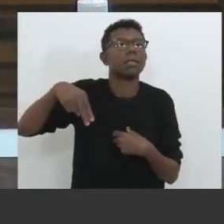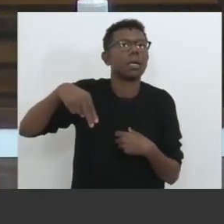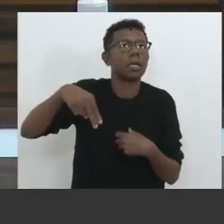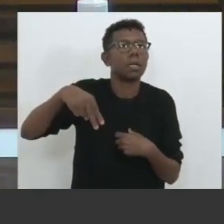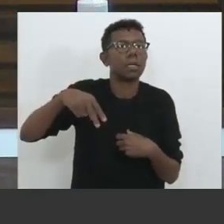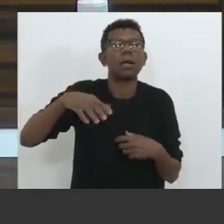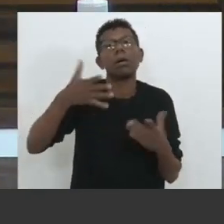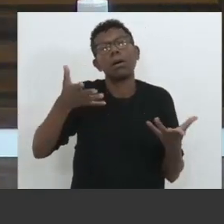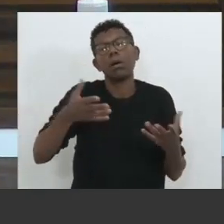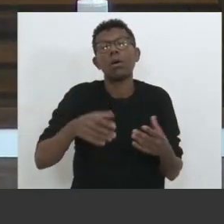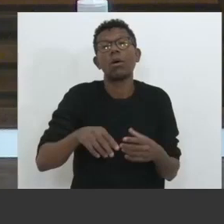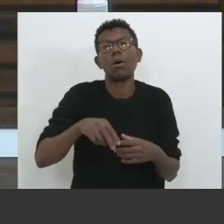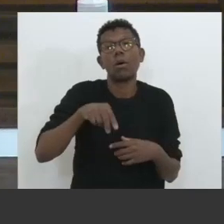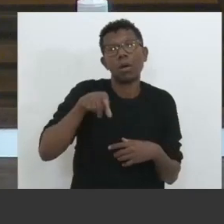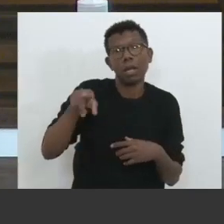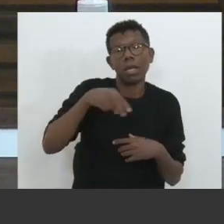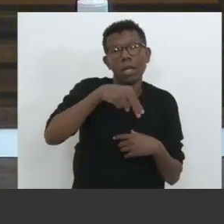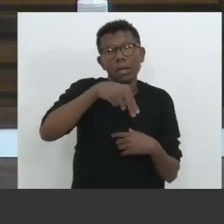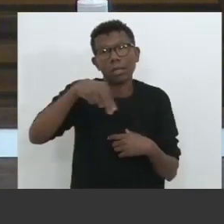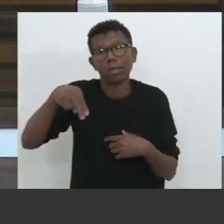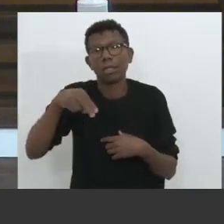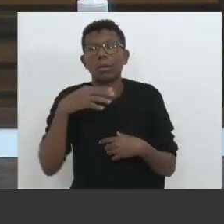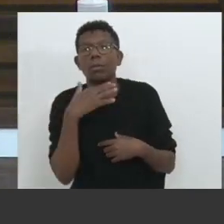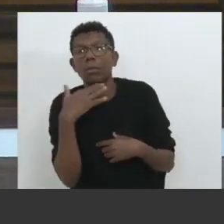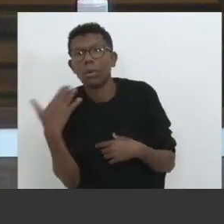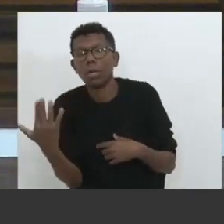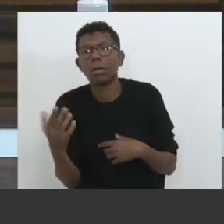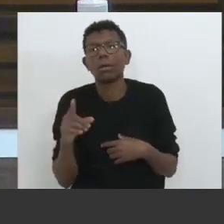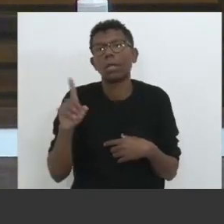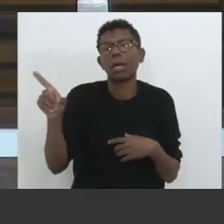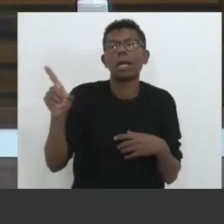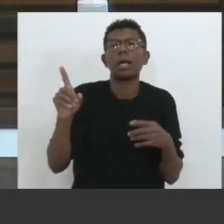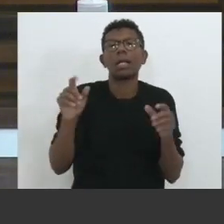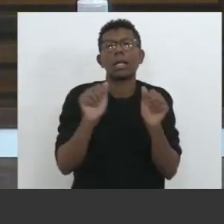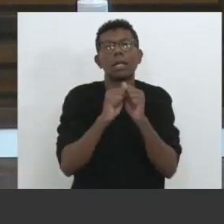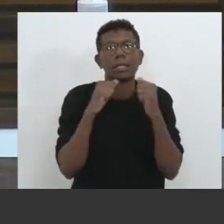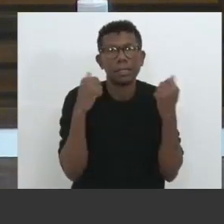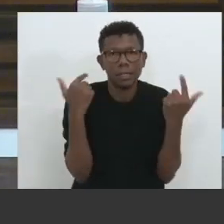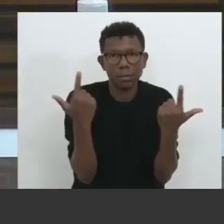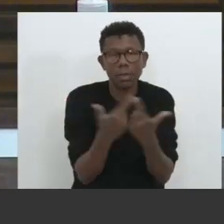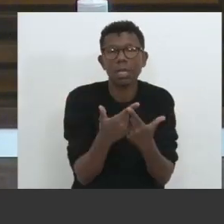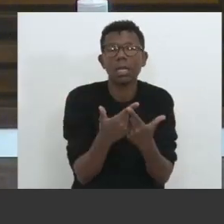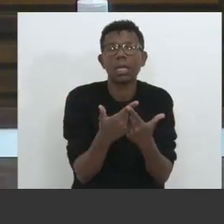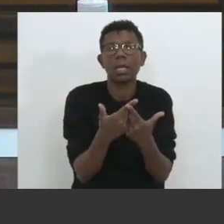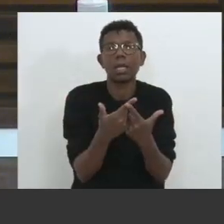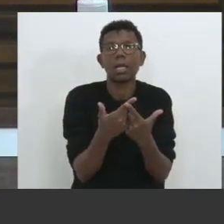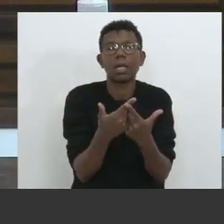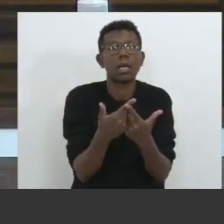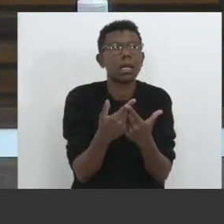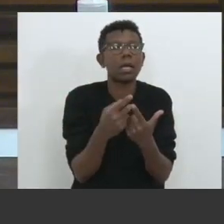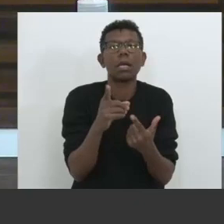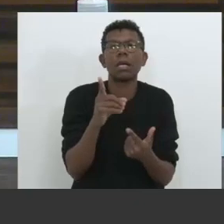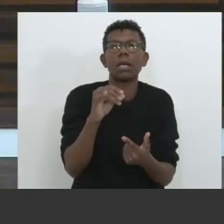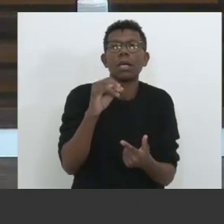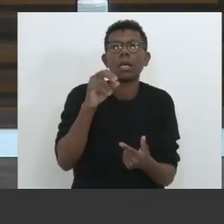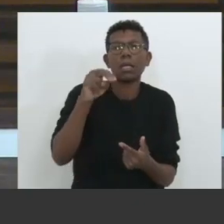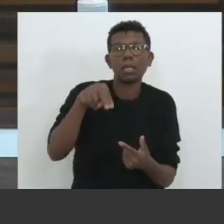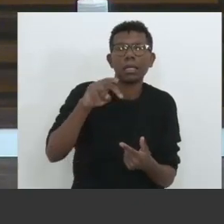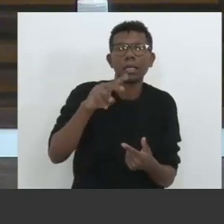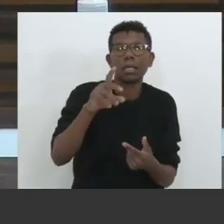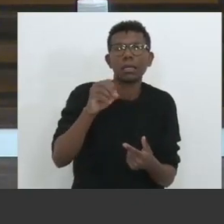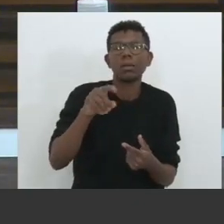faleceu quando o corpo chegou na Assembleia Legislativa o Dinho foi pro velório foi